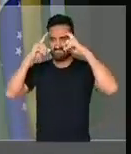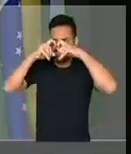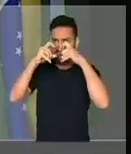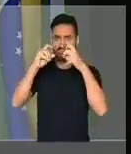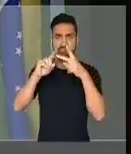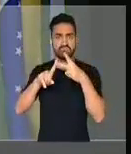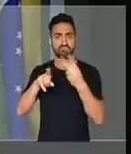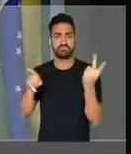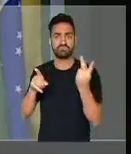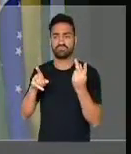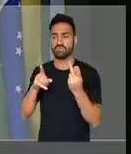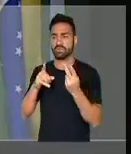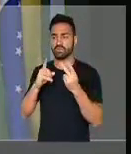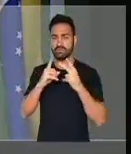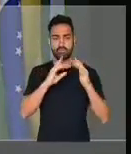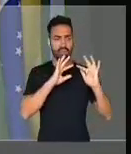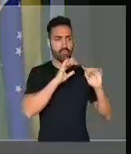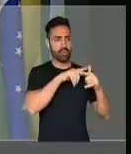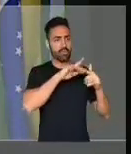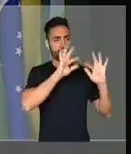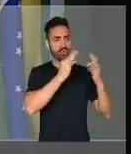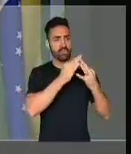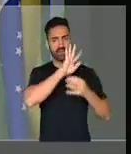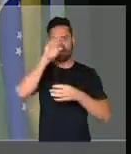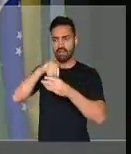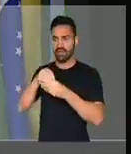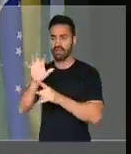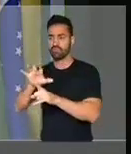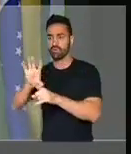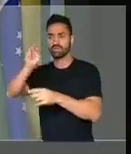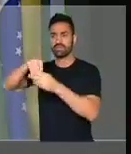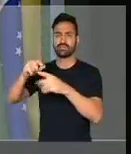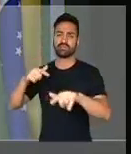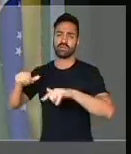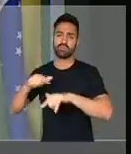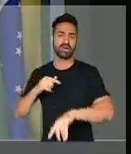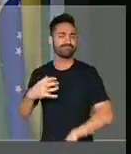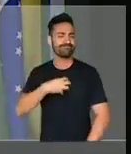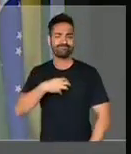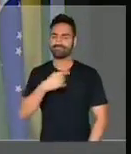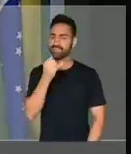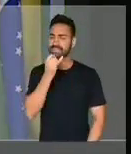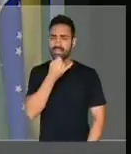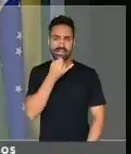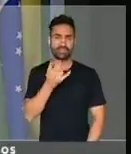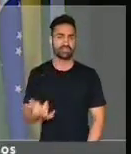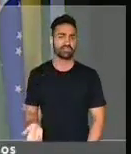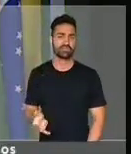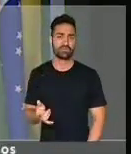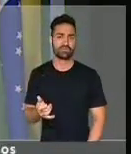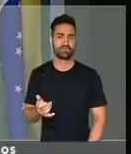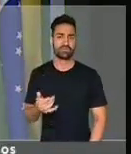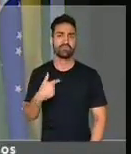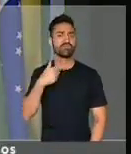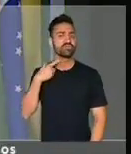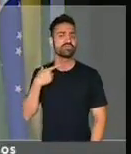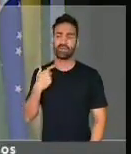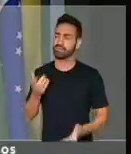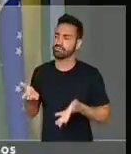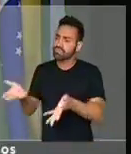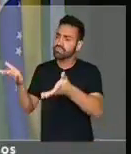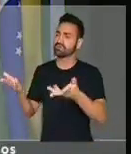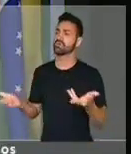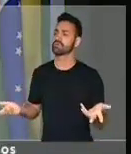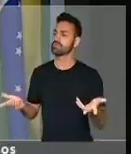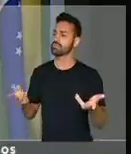os seus problemas familiares para dentro da repartição, eu fico triste. Eu gostaria de energizar essa pessoa.